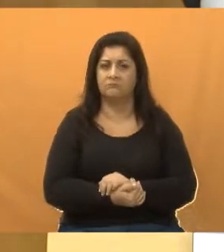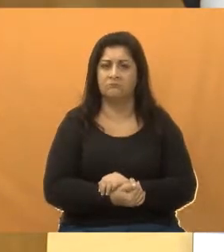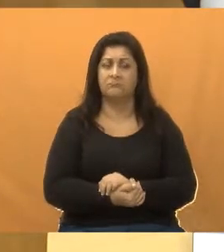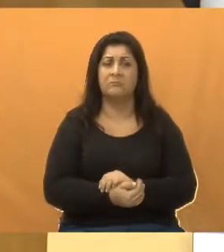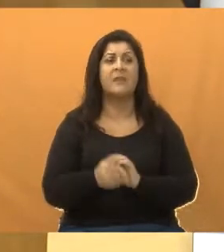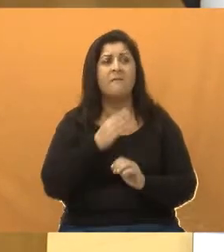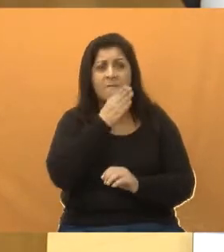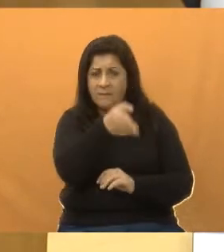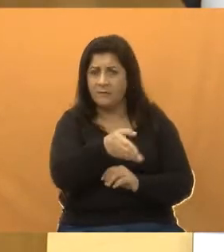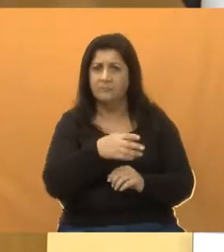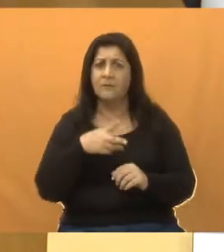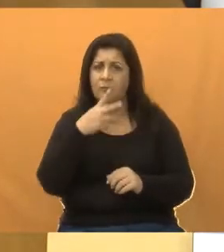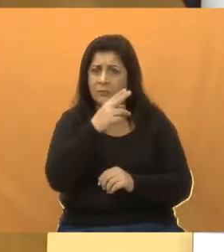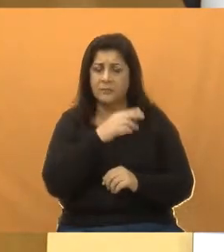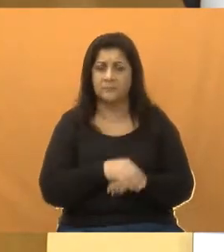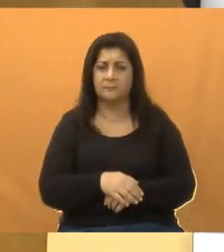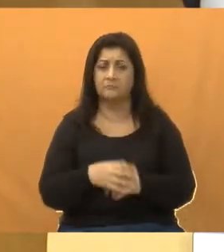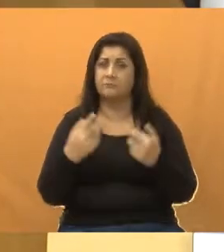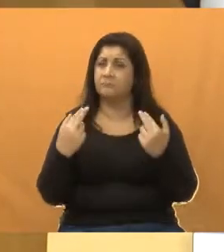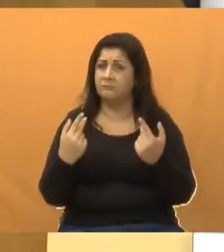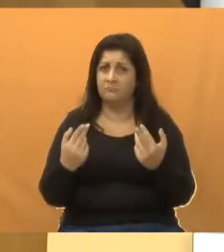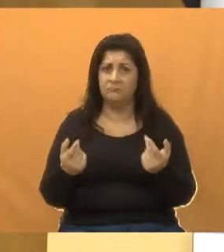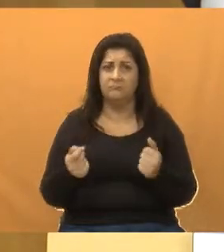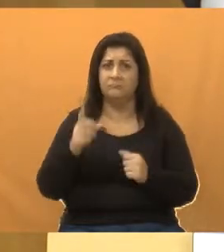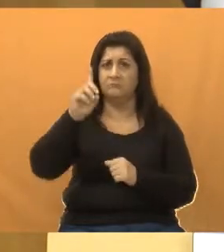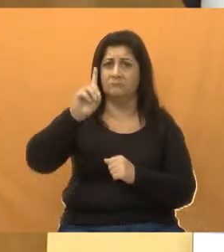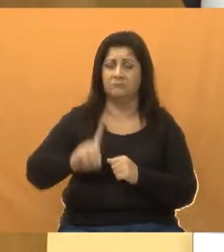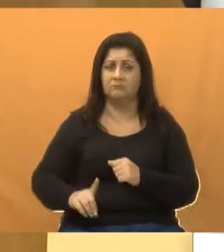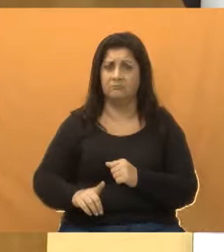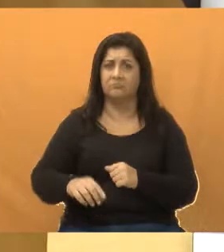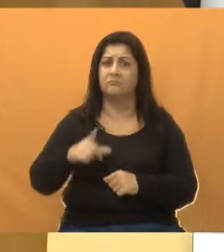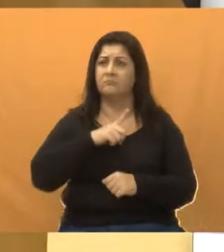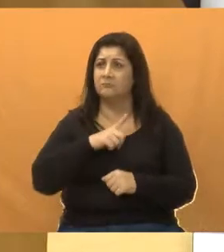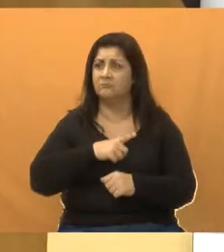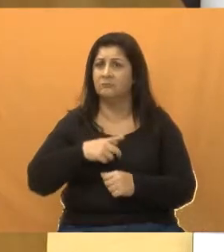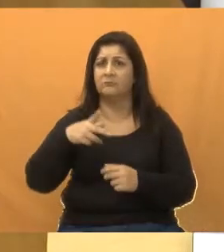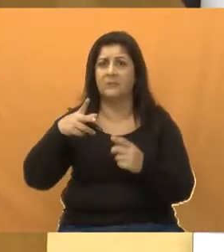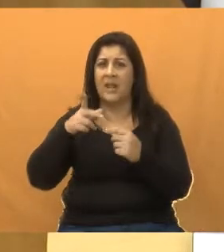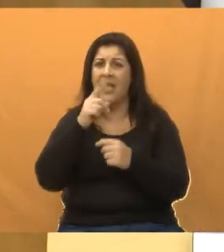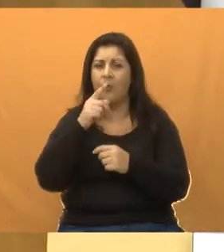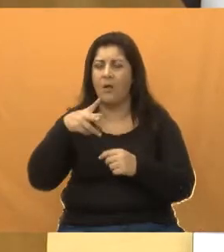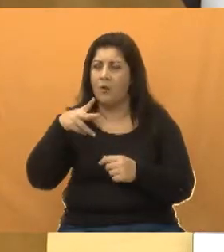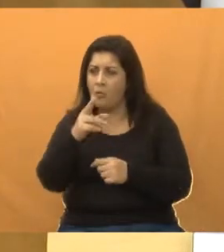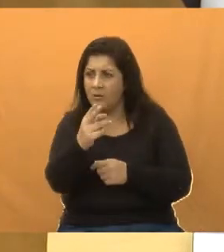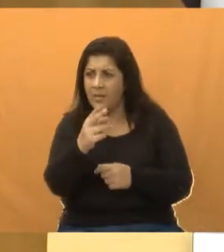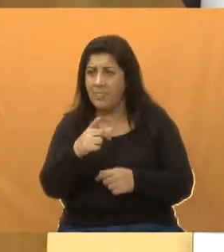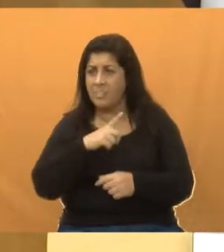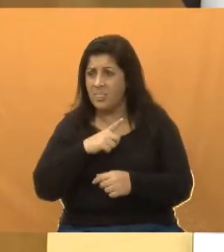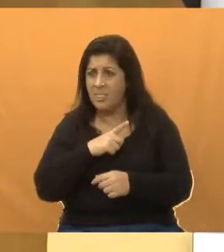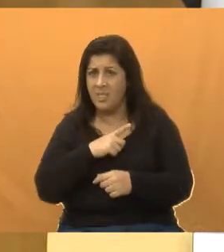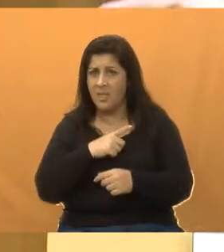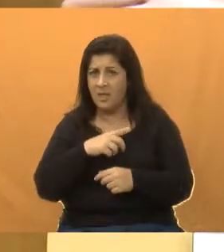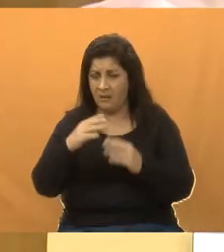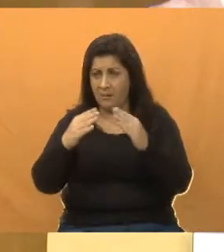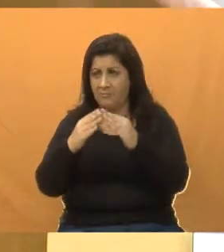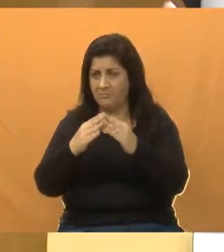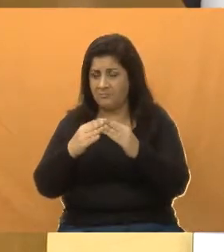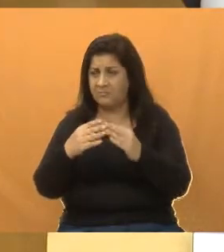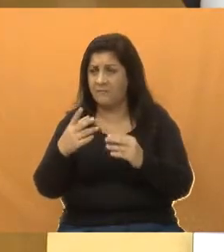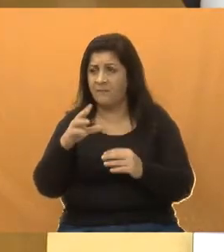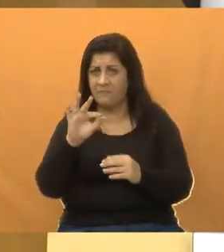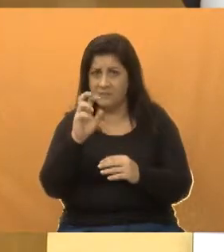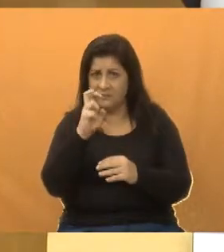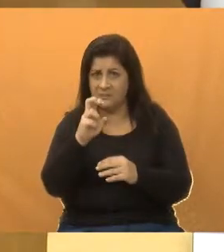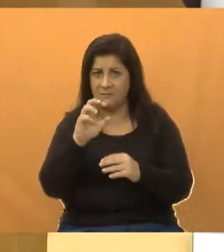lá e corta. O mesmo direito que você tem de cortar do munícipe, tem 4, 5 filhos, você tem também direito de cortar